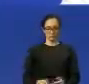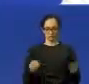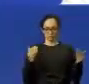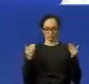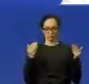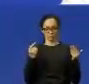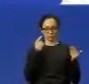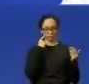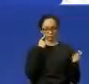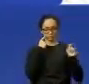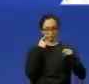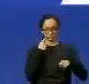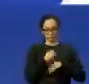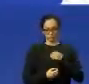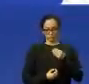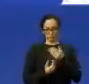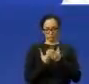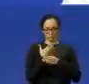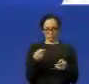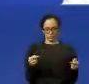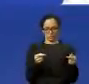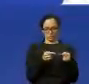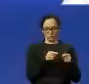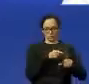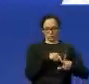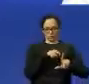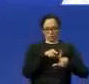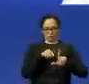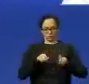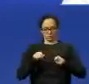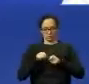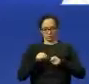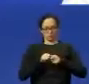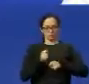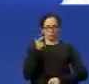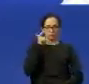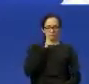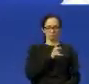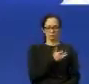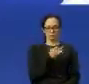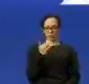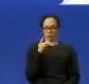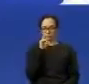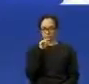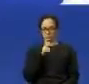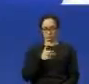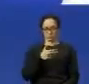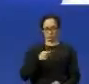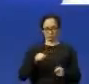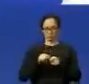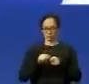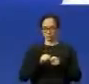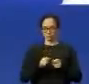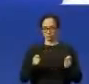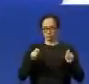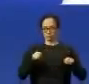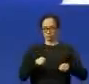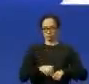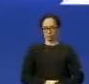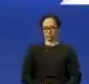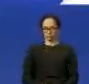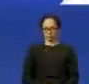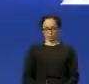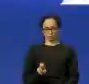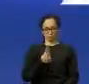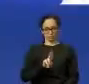faz a necessidade de realinharmos os gráficos para que tenham o mesmo volume de água no mesmo instante. Então, se a gente redesenhar